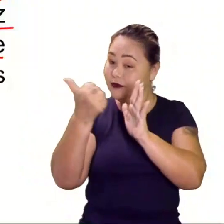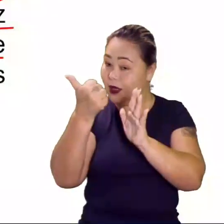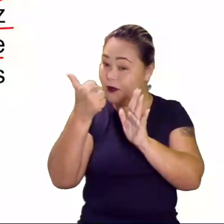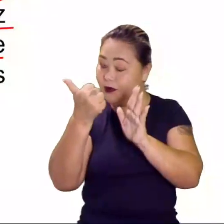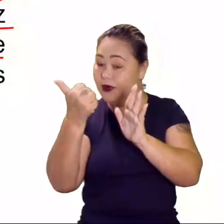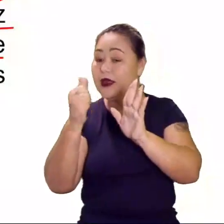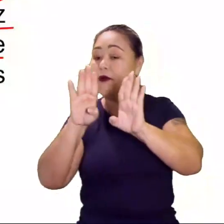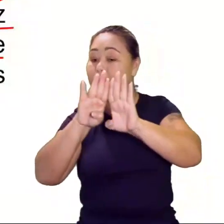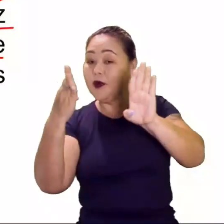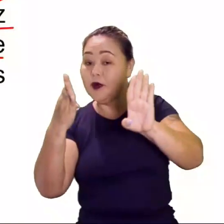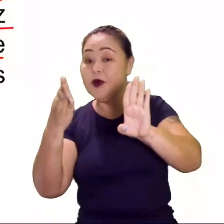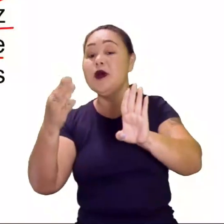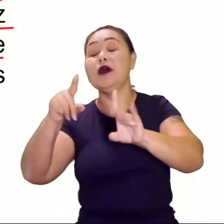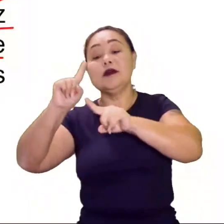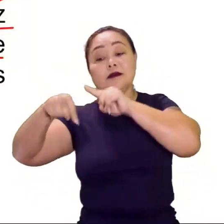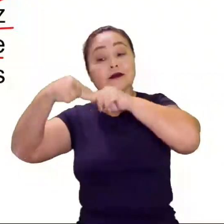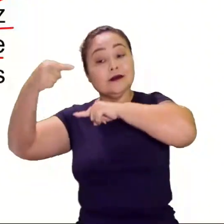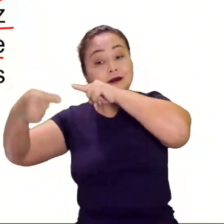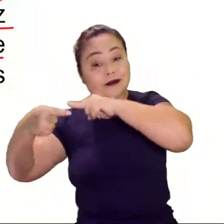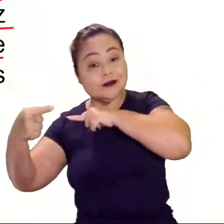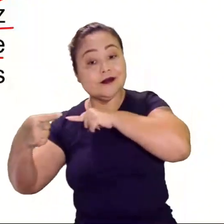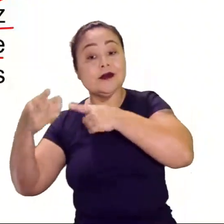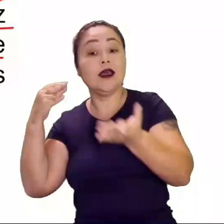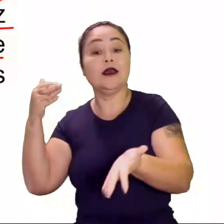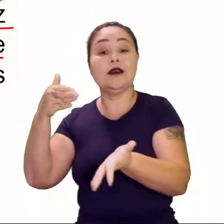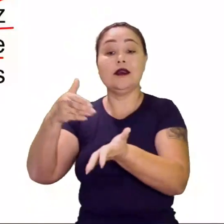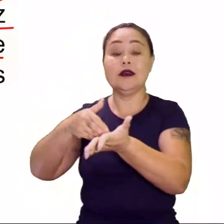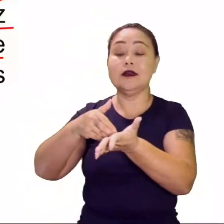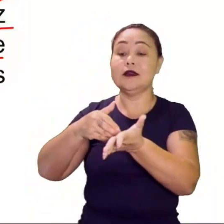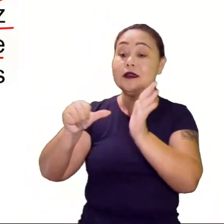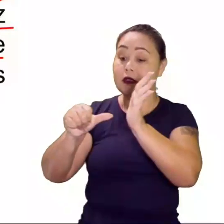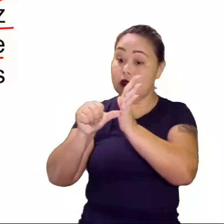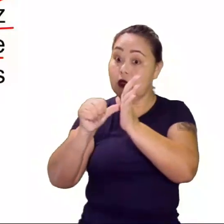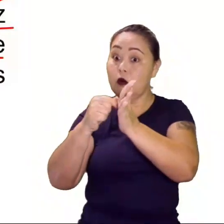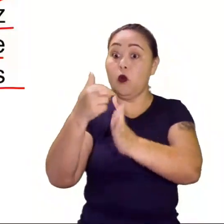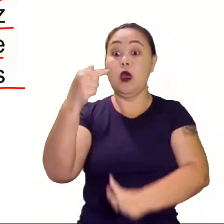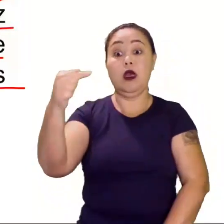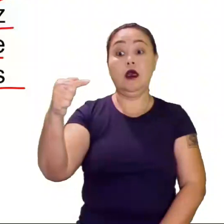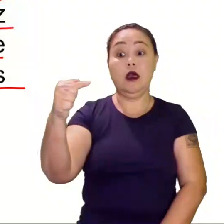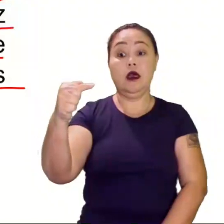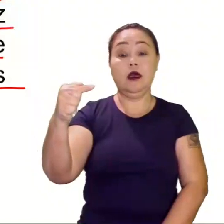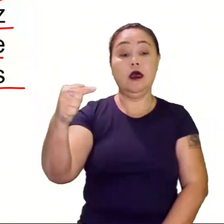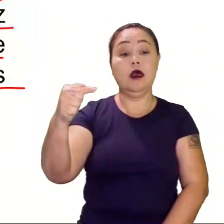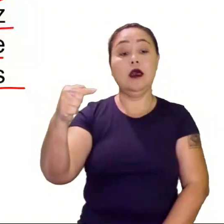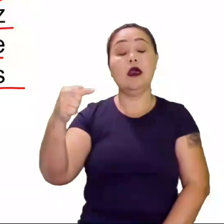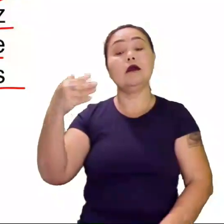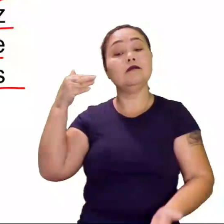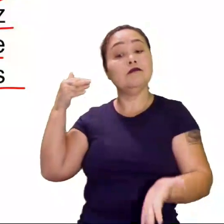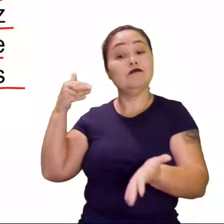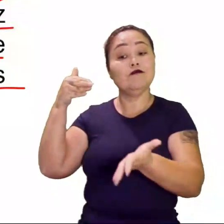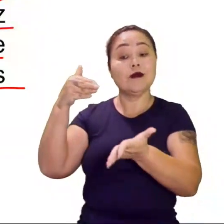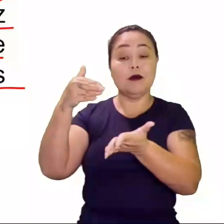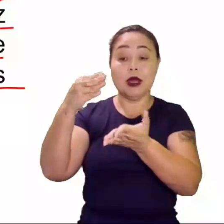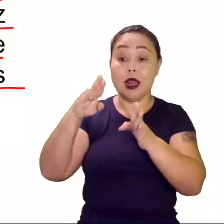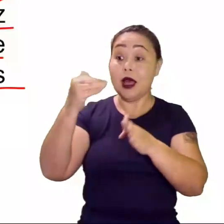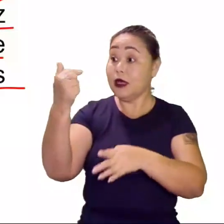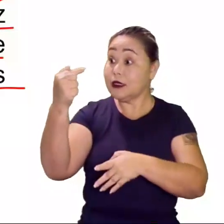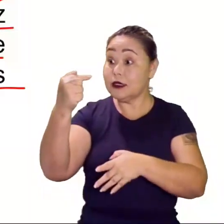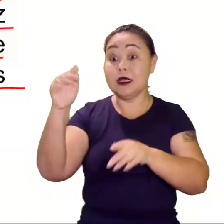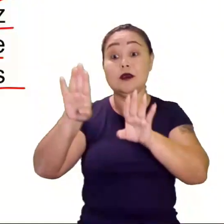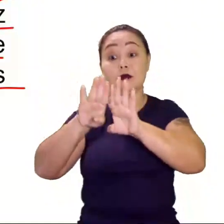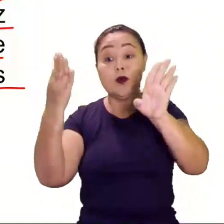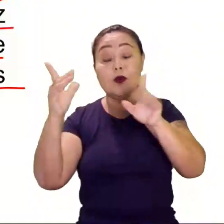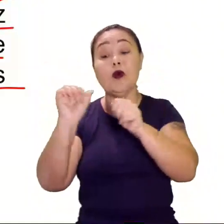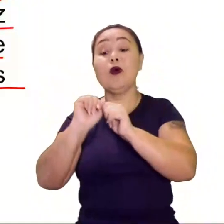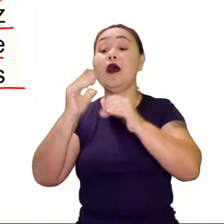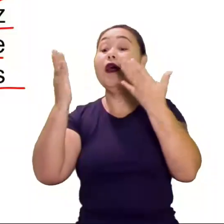2 pela segunda e assim sucessivamente até passar 7 vezes pela 7ª porta. Olha aí, né? Ele terminou o